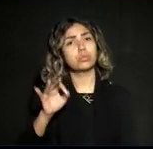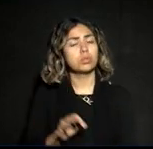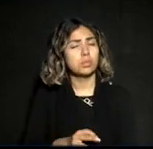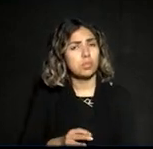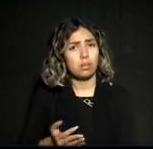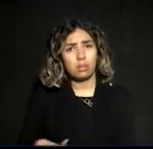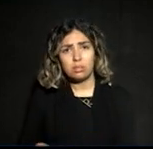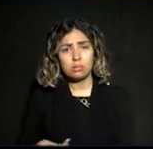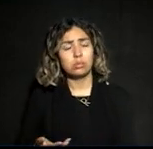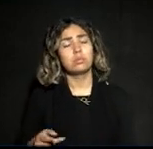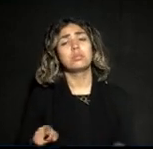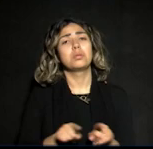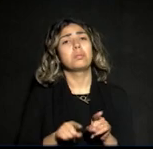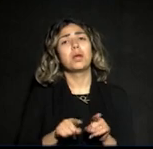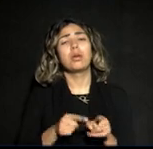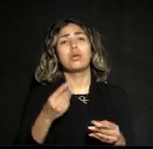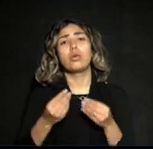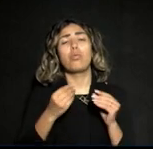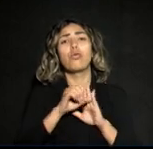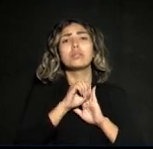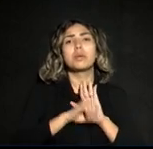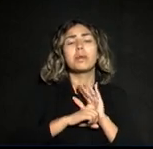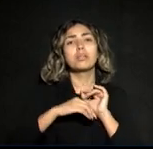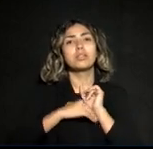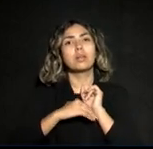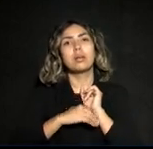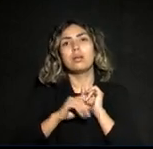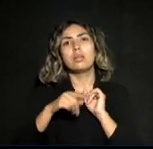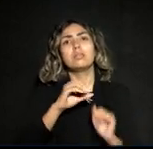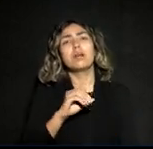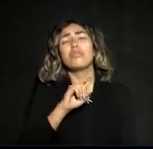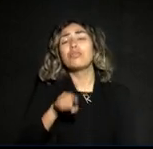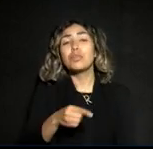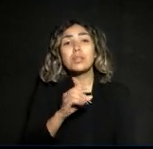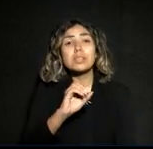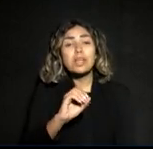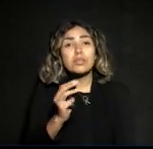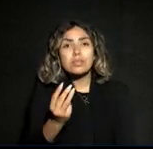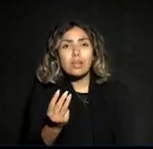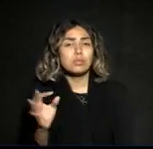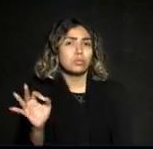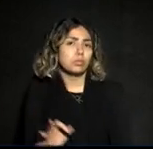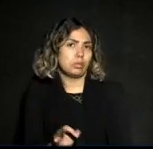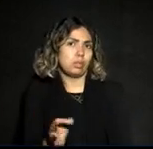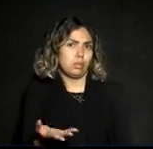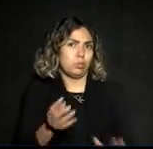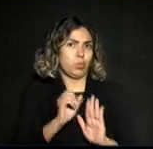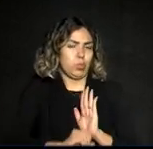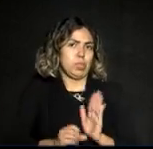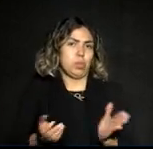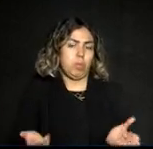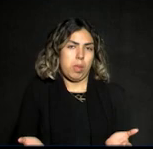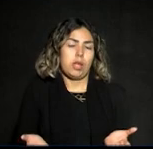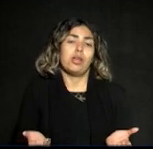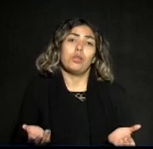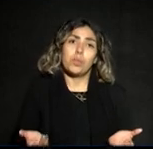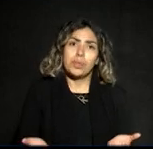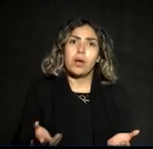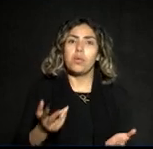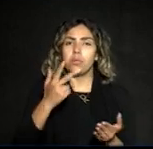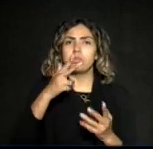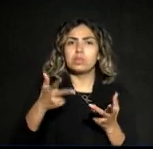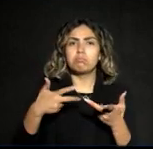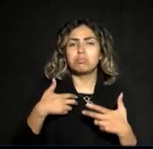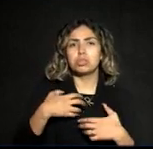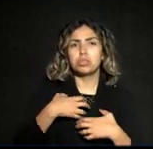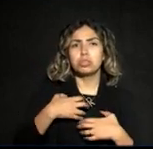por cento de falar dos orçamentos secreto que representa 0,03 por cento do orçamento então toda